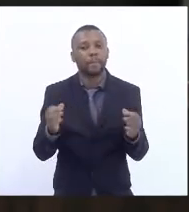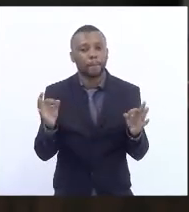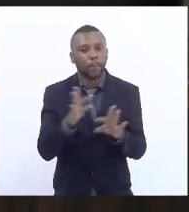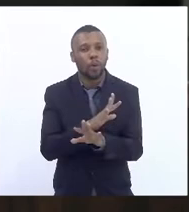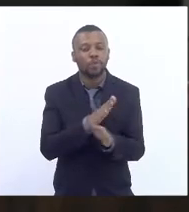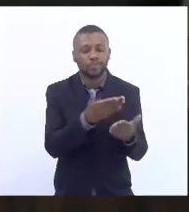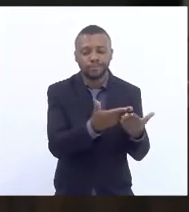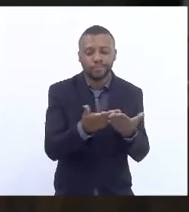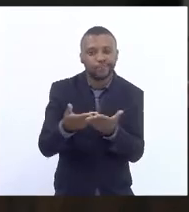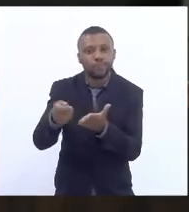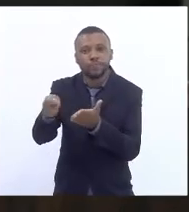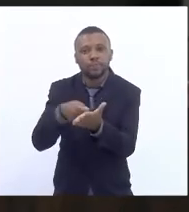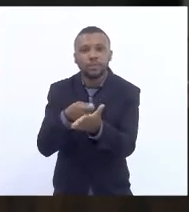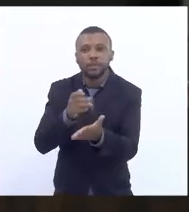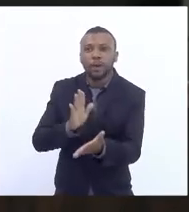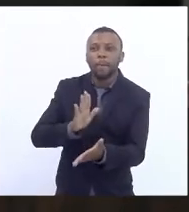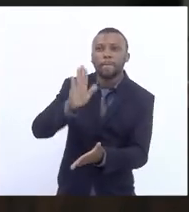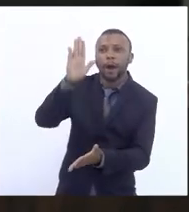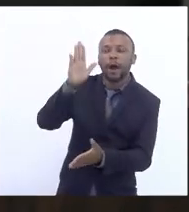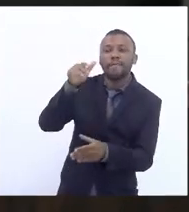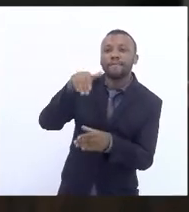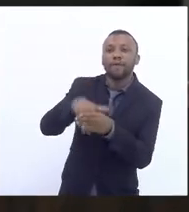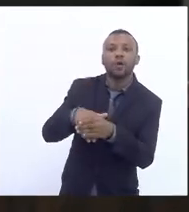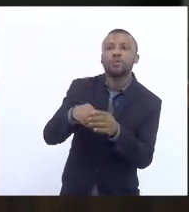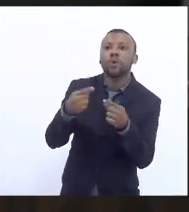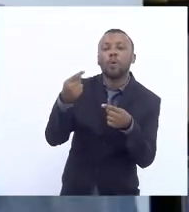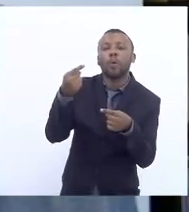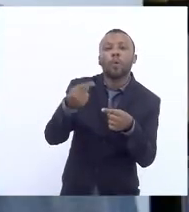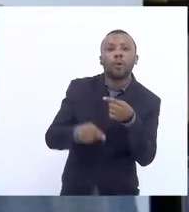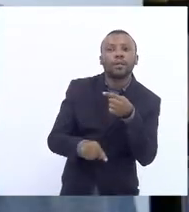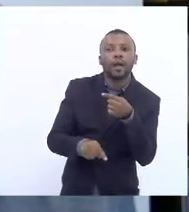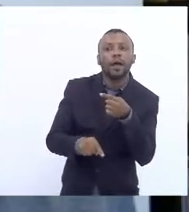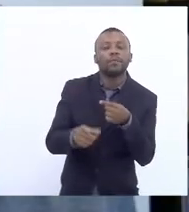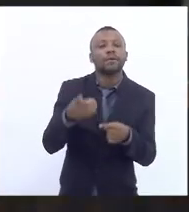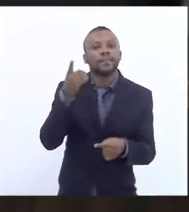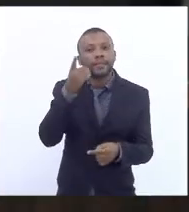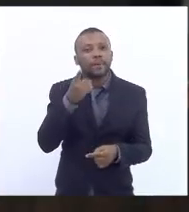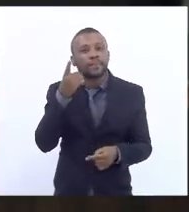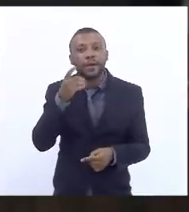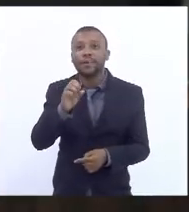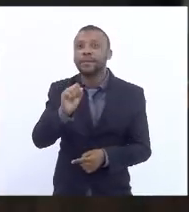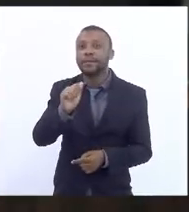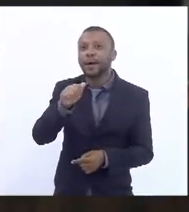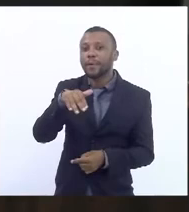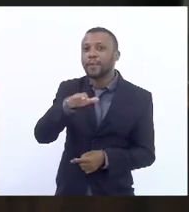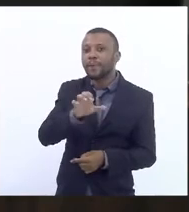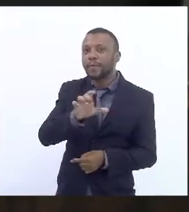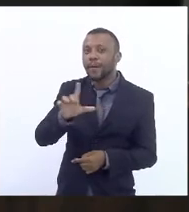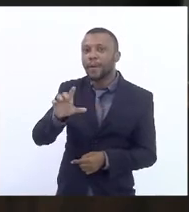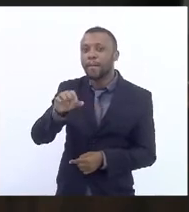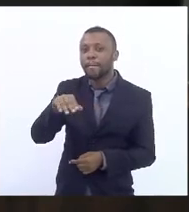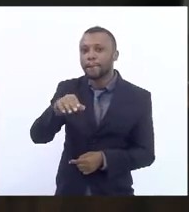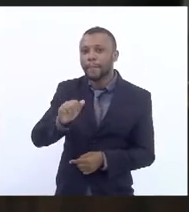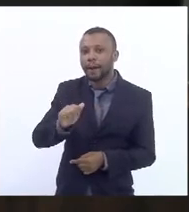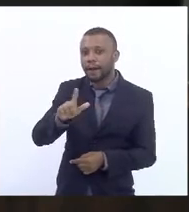Aprovado. Vai à promulgação. Voto contrário. Voto contrário. Deputado Samuel Malafaia.